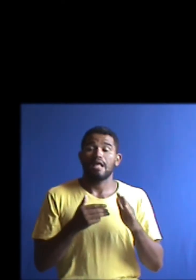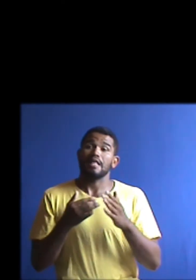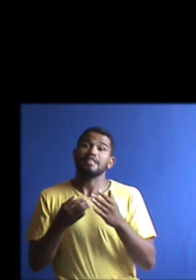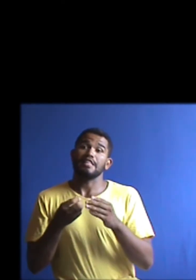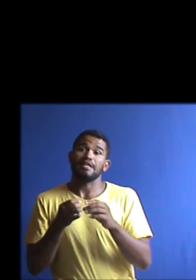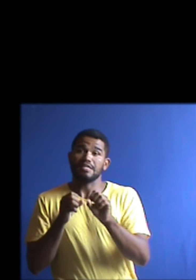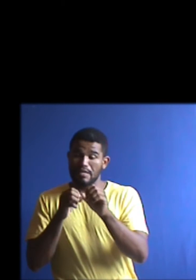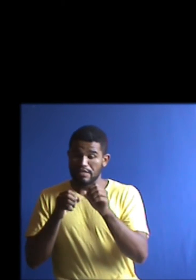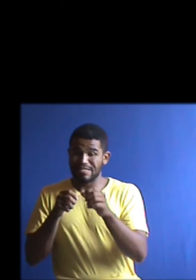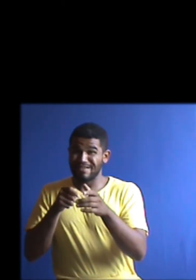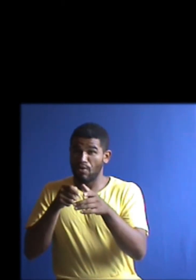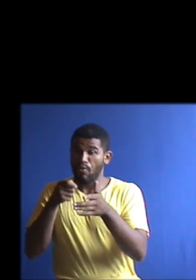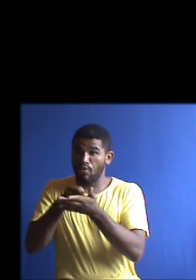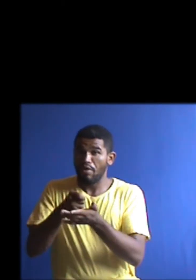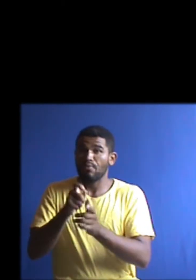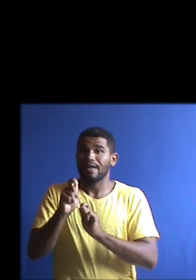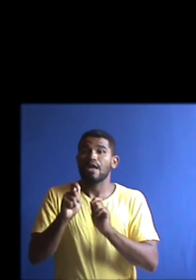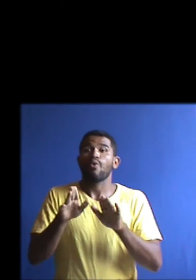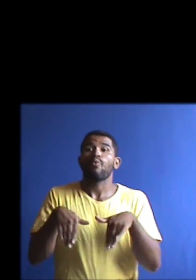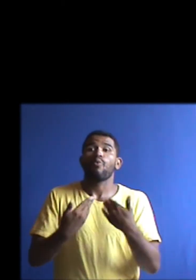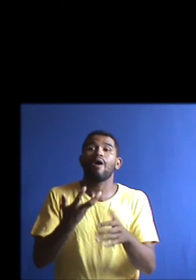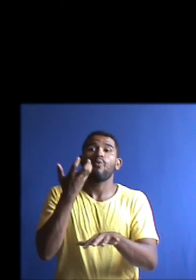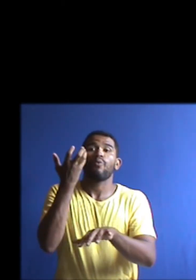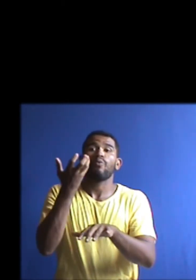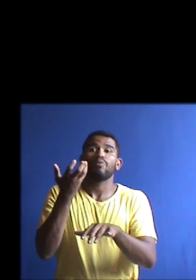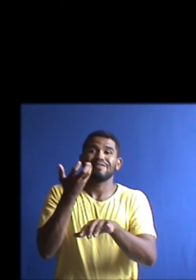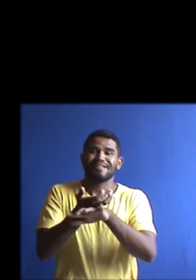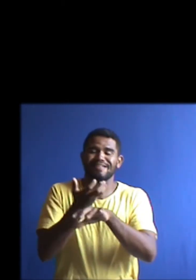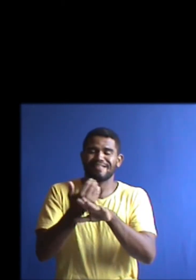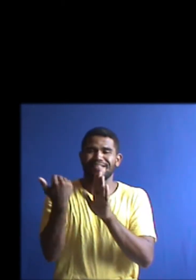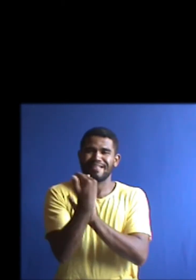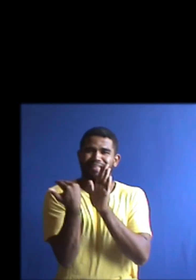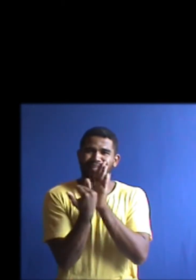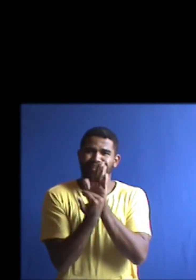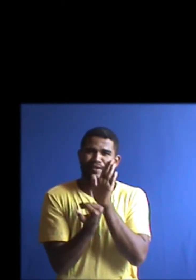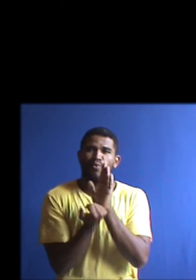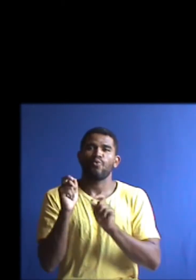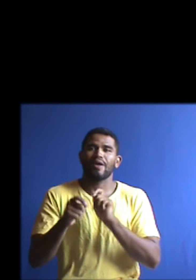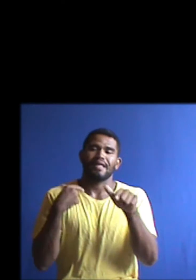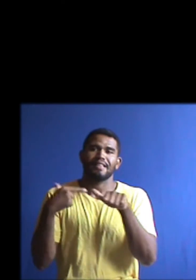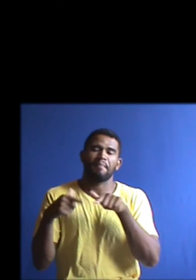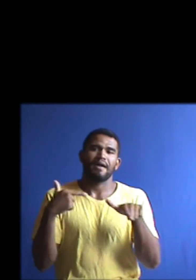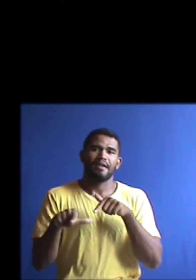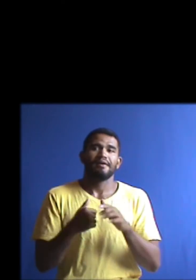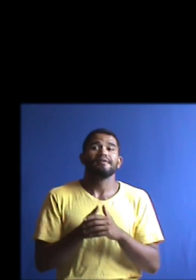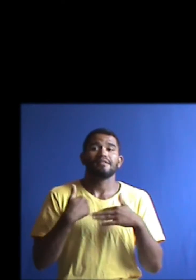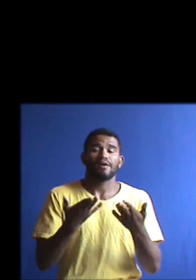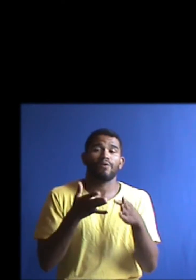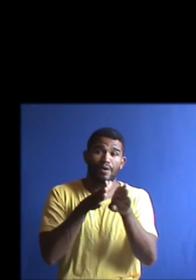Eles definem o que trabalhar. Mas é comum que eles deem algumas recomendações e